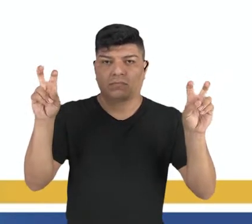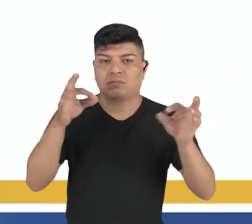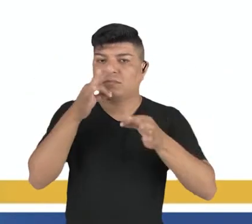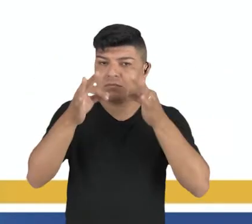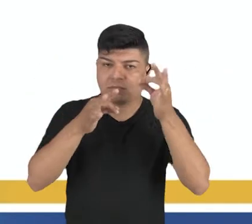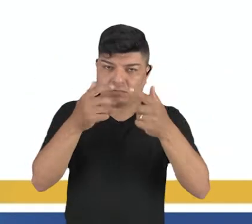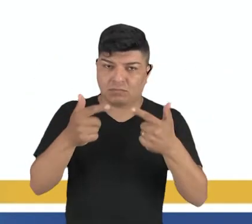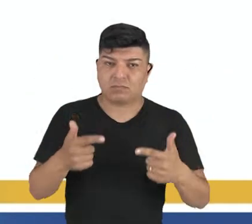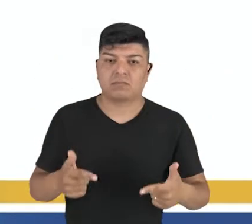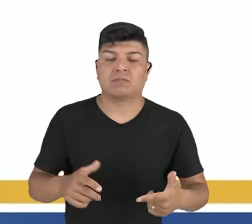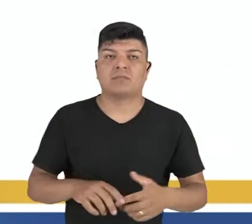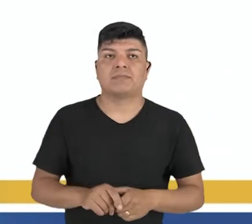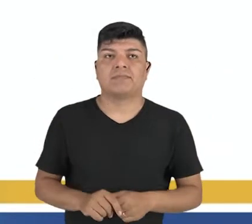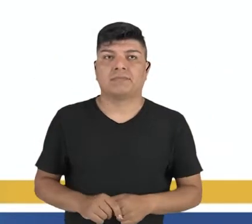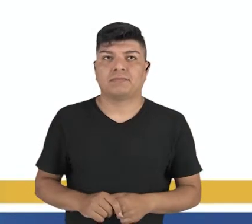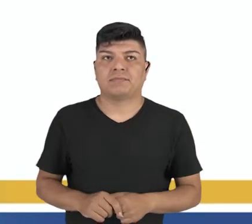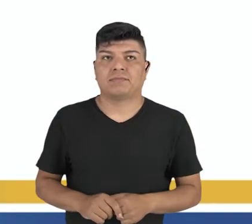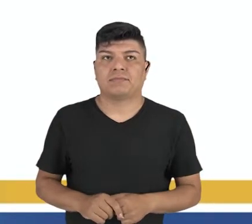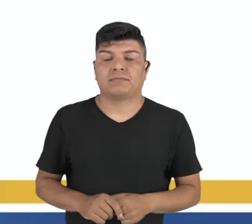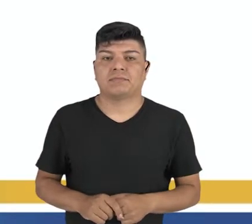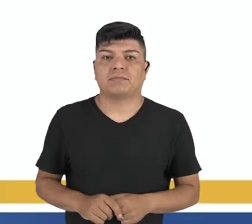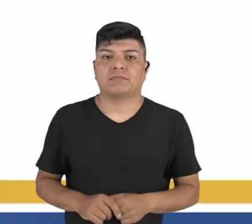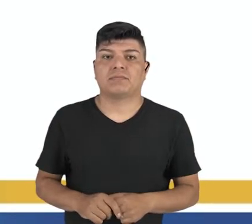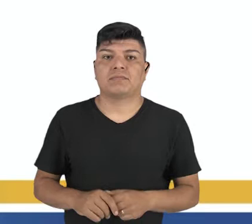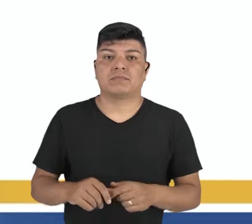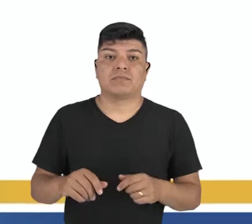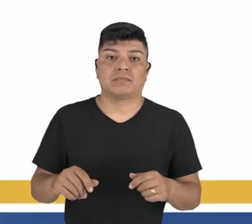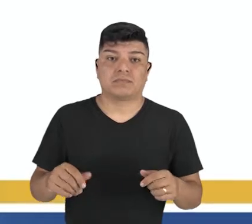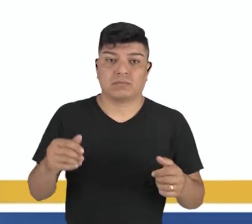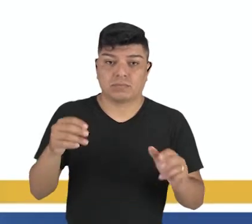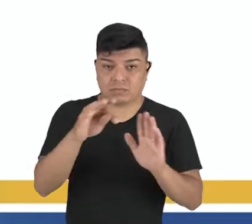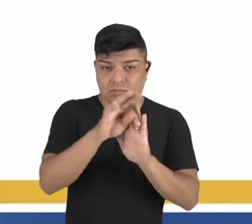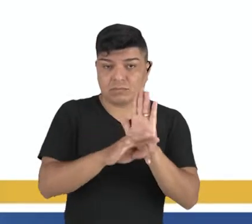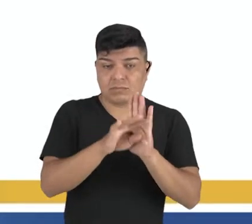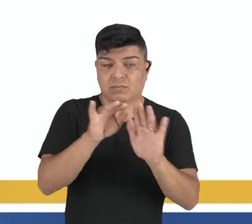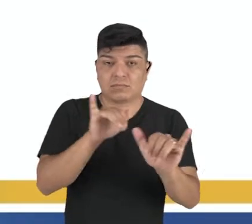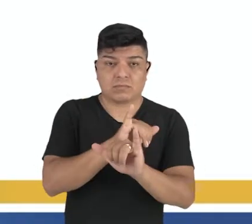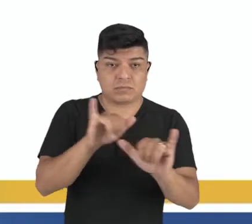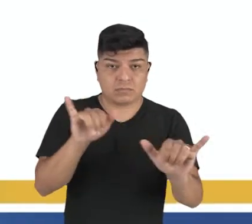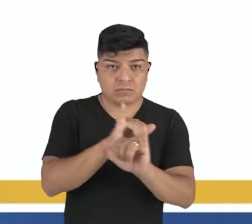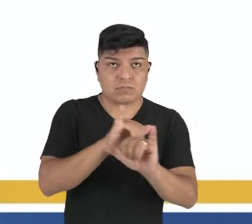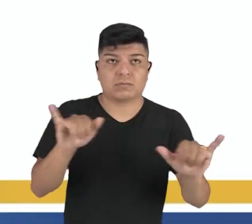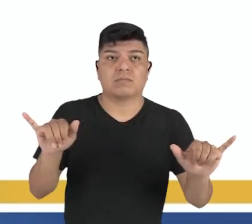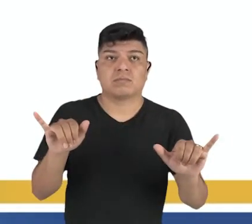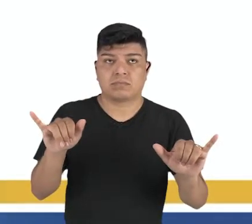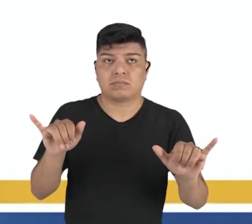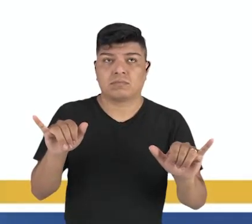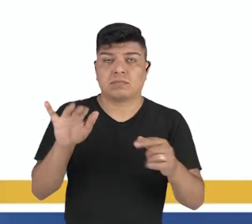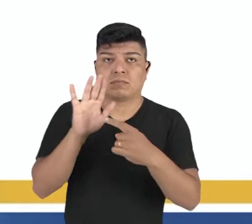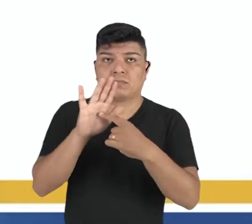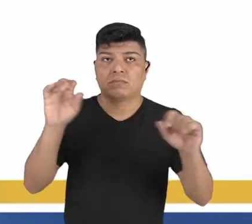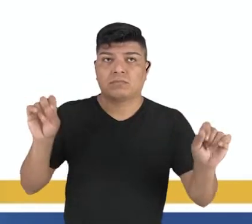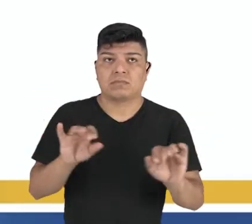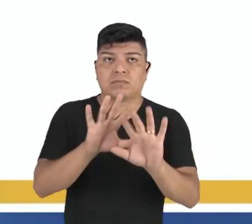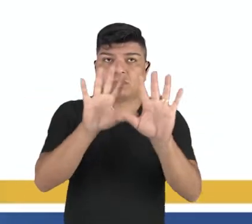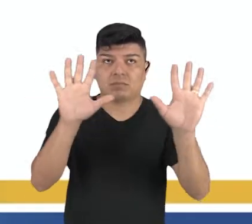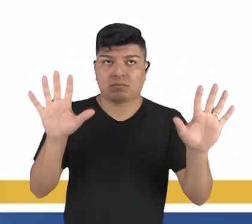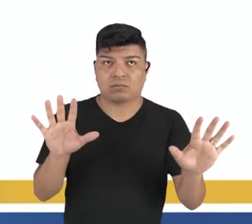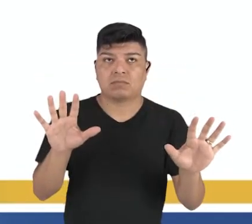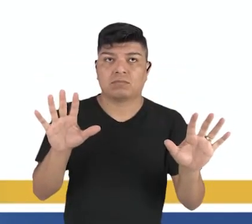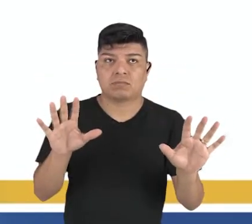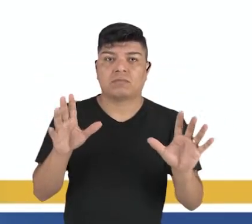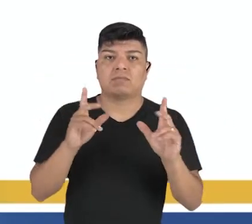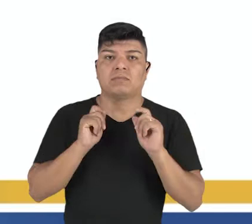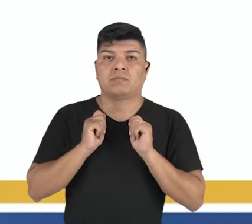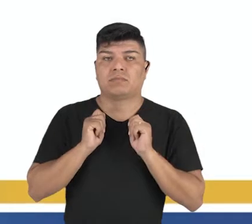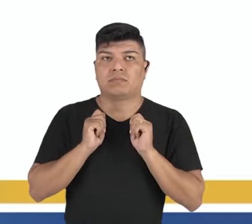opinião. Então, sobre esse texto informativo, que ele vai buscar trazer a clareza, no máximo neutralidade, né? Ele